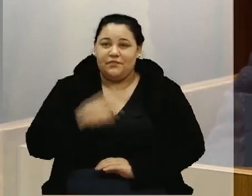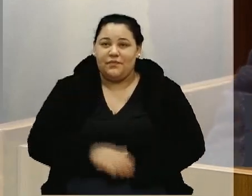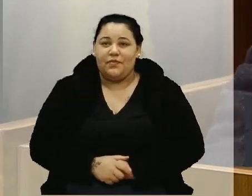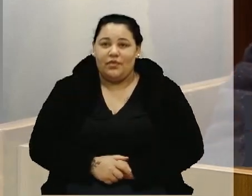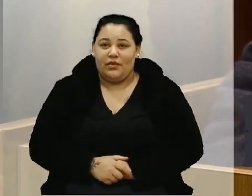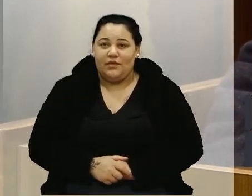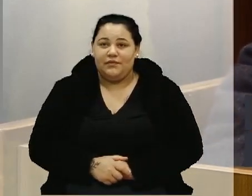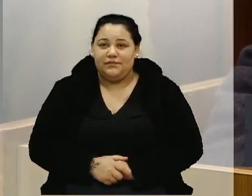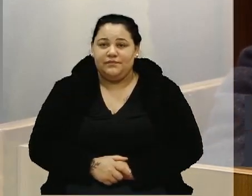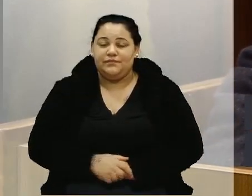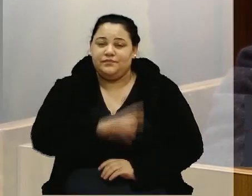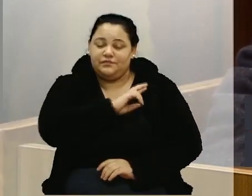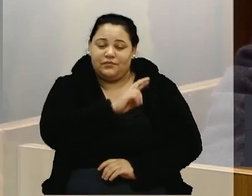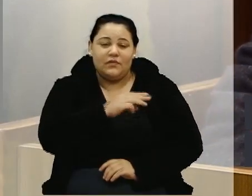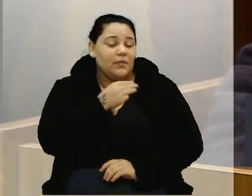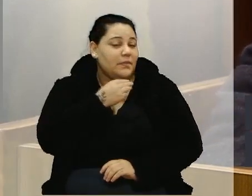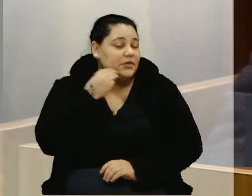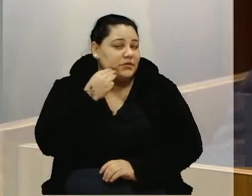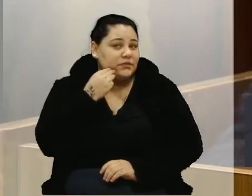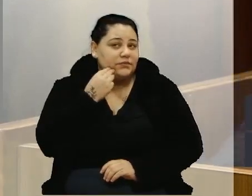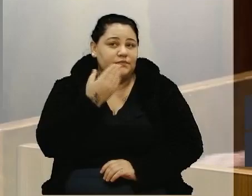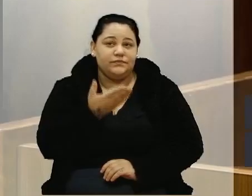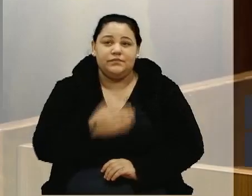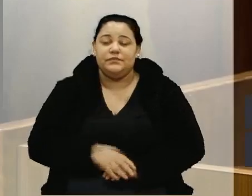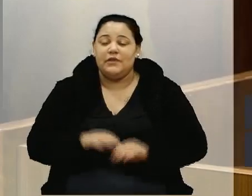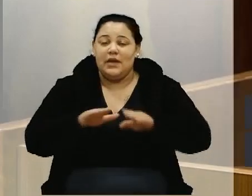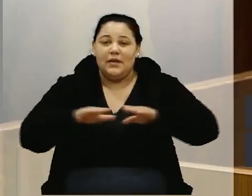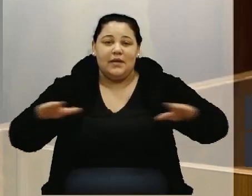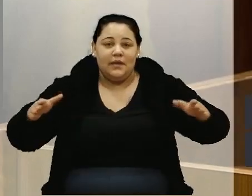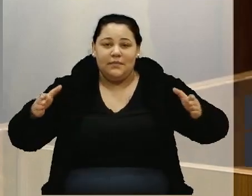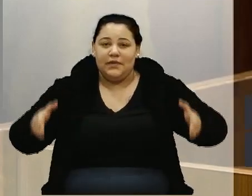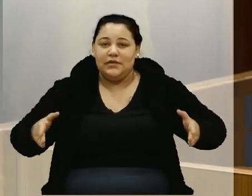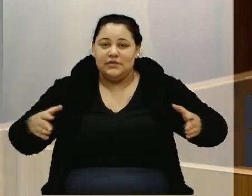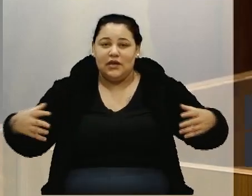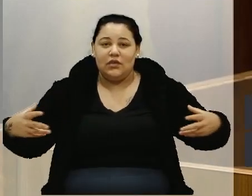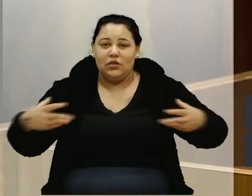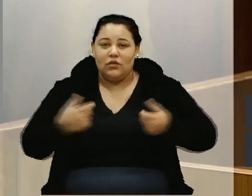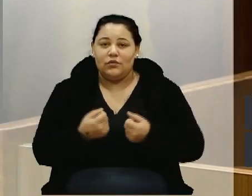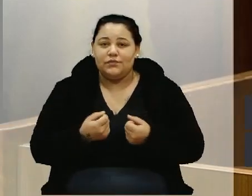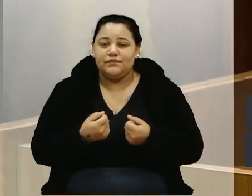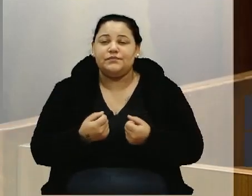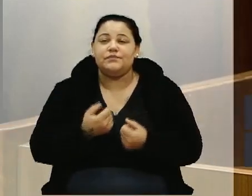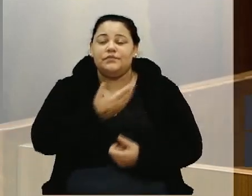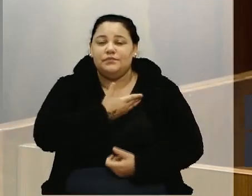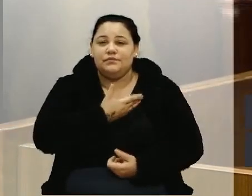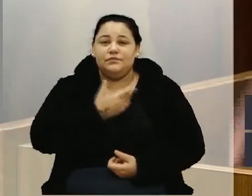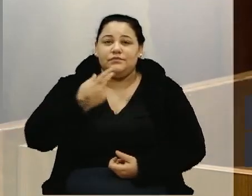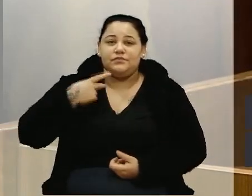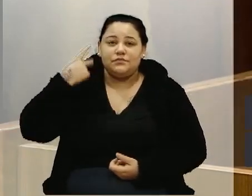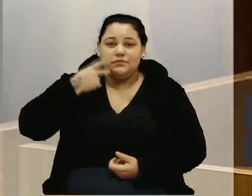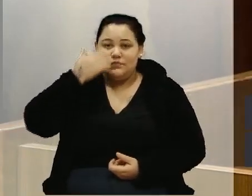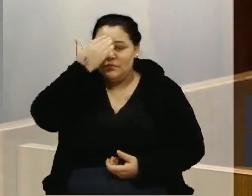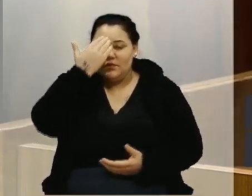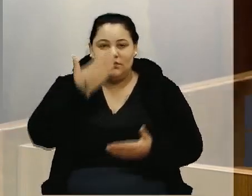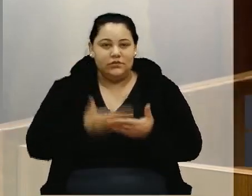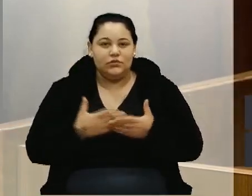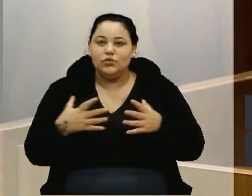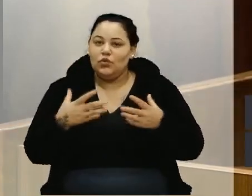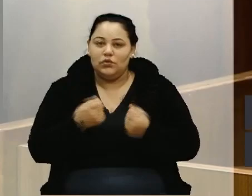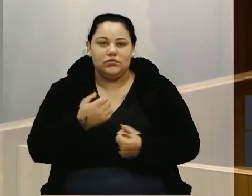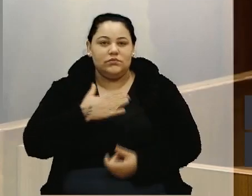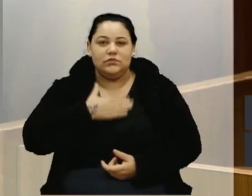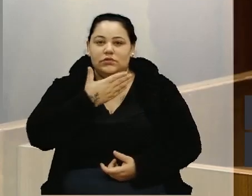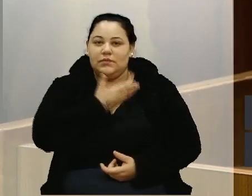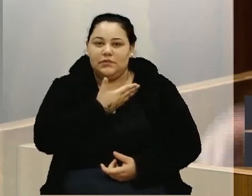nossa presidente, a Marisol, a mesa aqui, né, aos meus amigos vereadores. Eu acredito que todos são meus